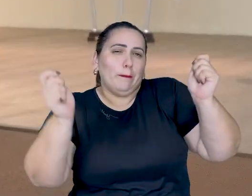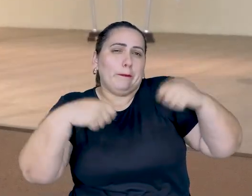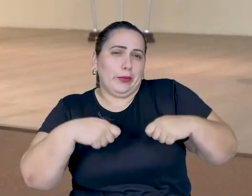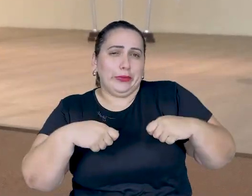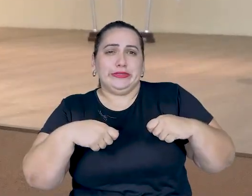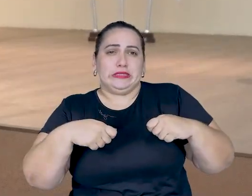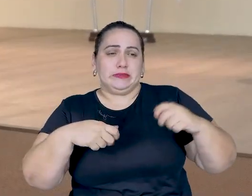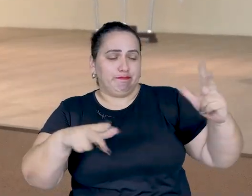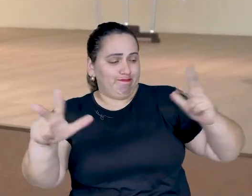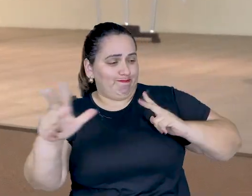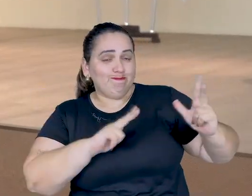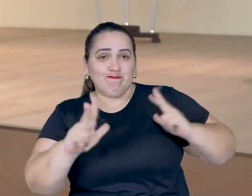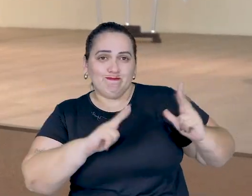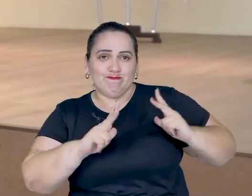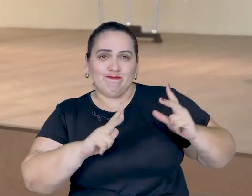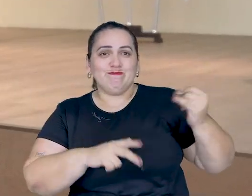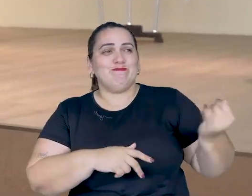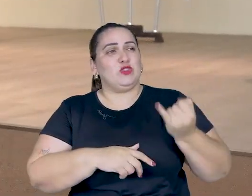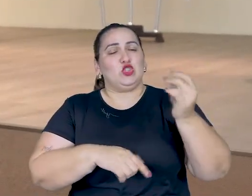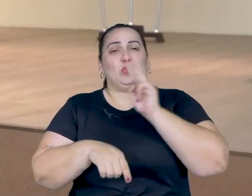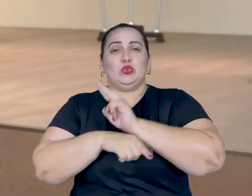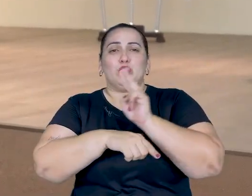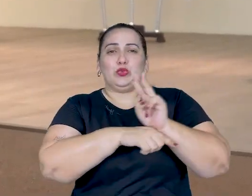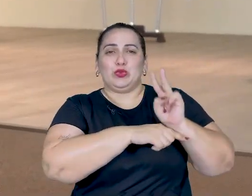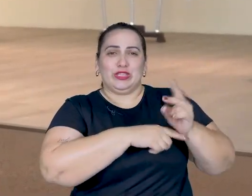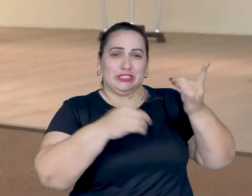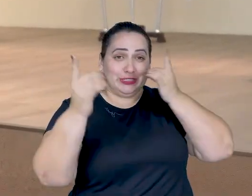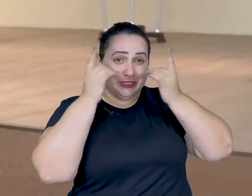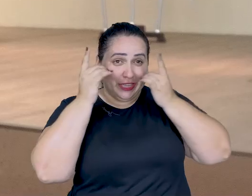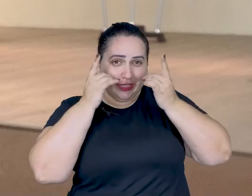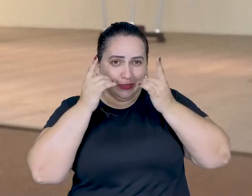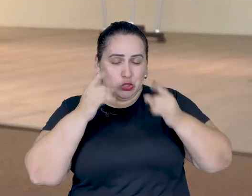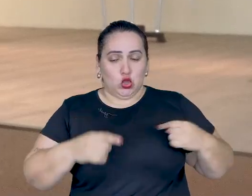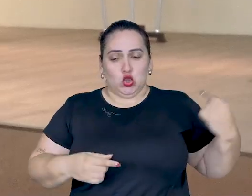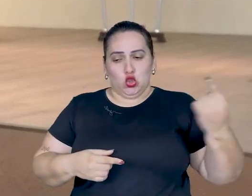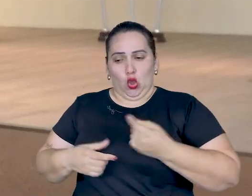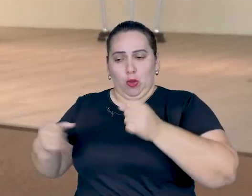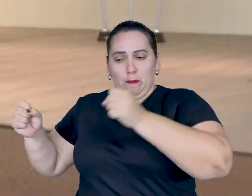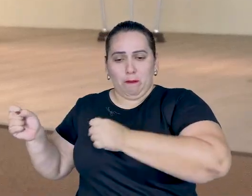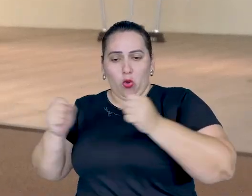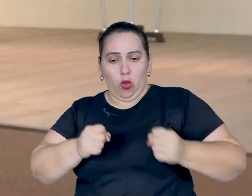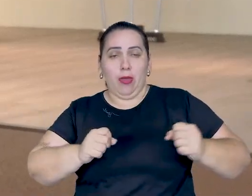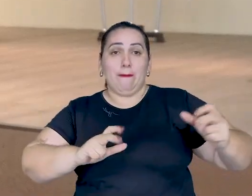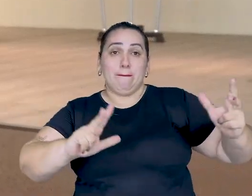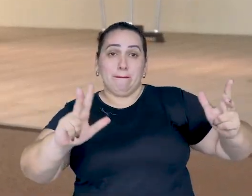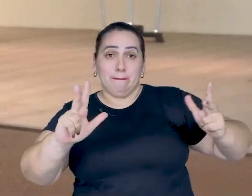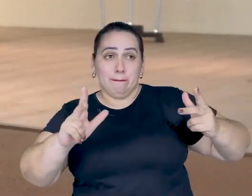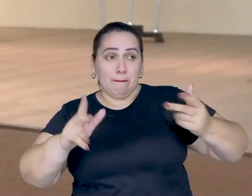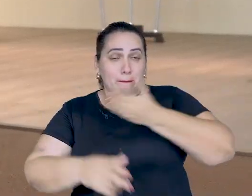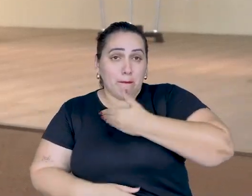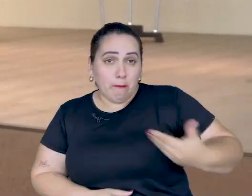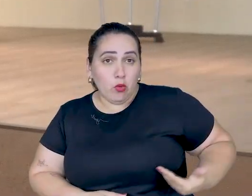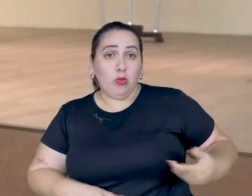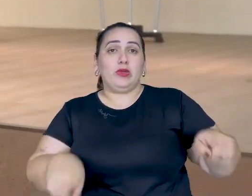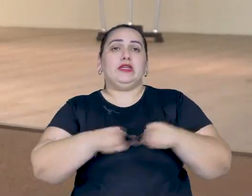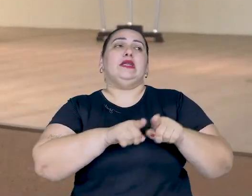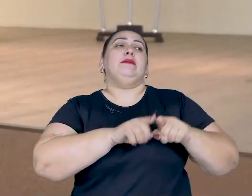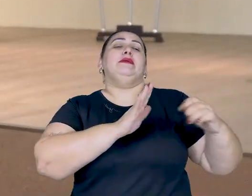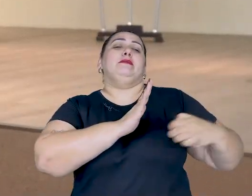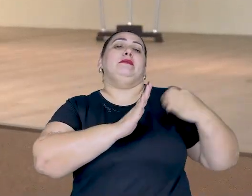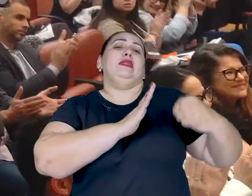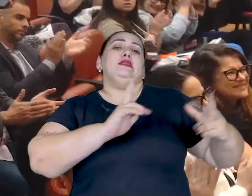desenvolva, construa uma cultura de privacidade, de proteção desses dados, tanto do poder público como